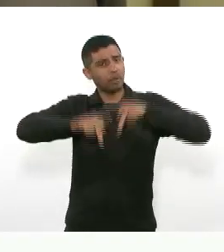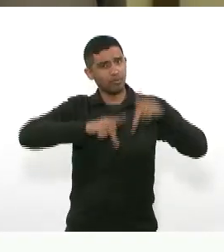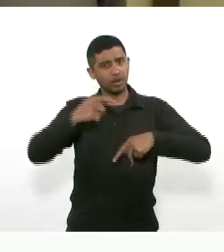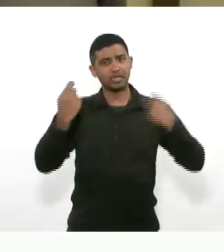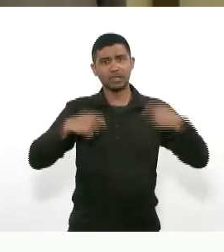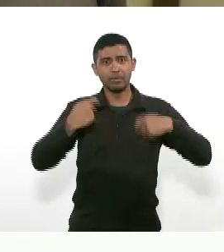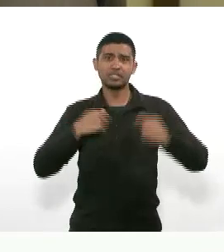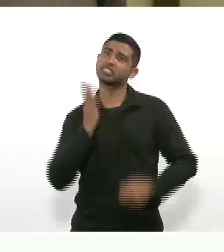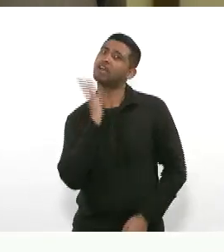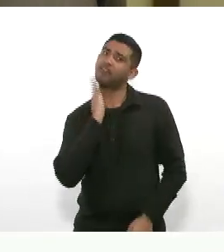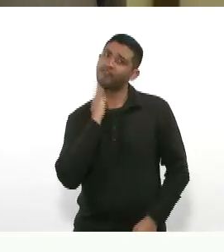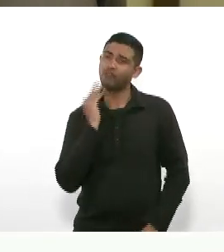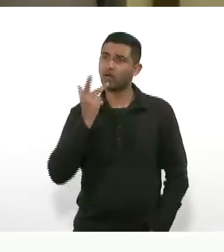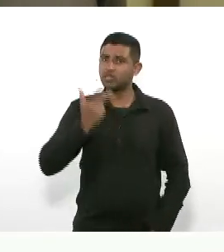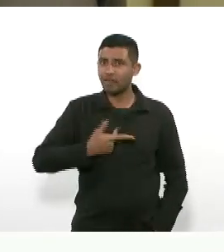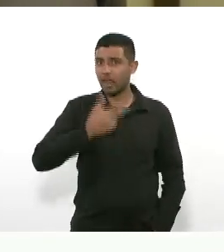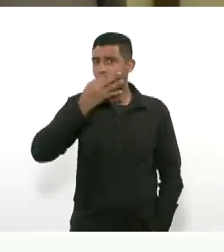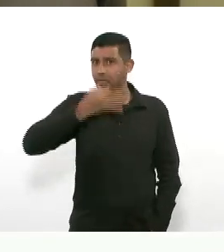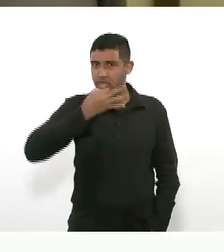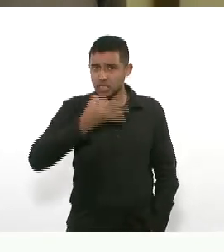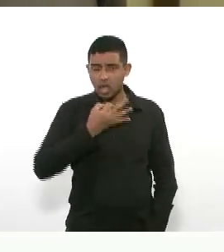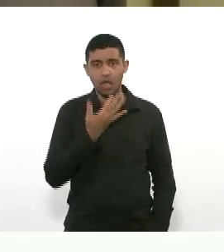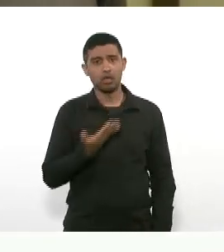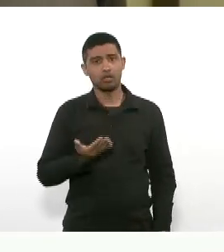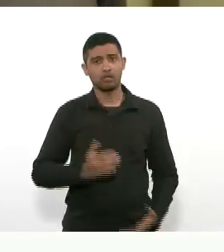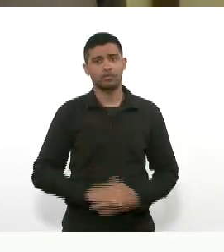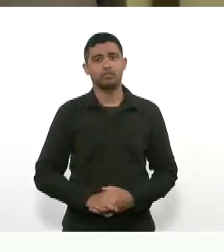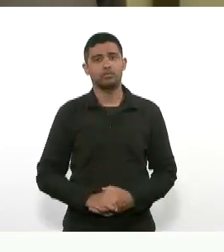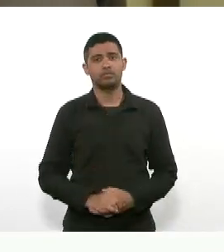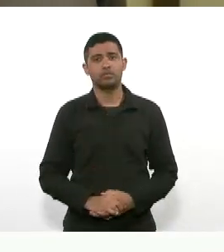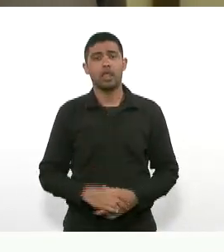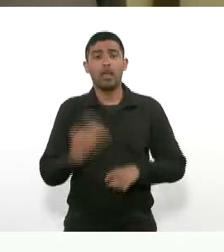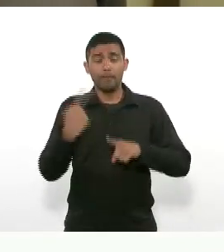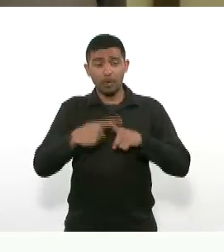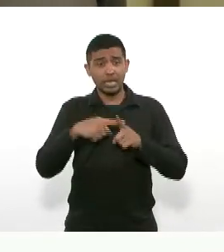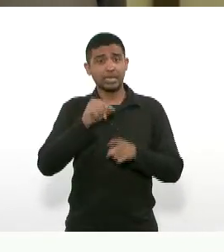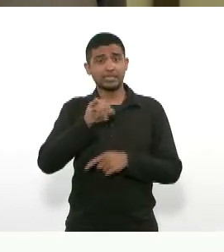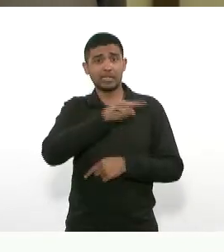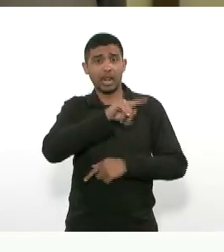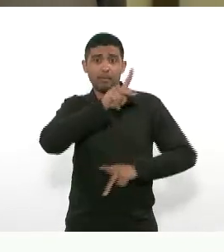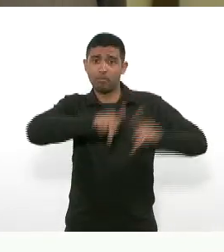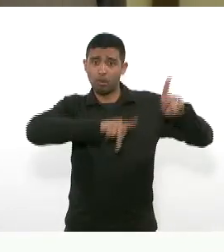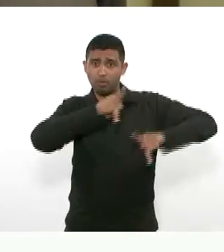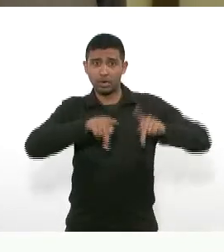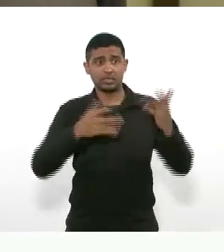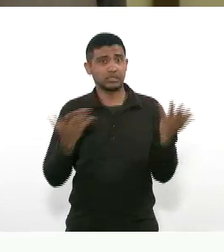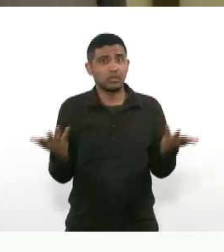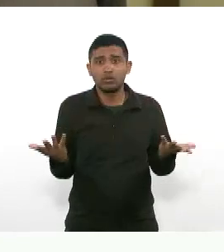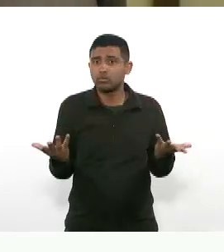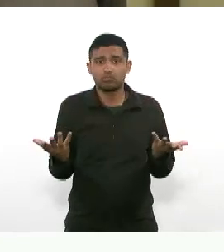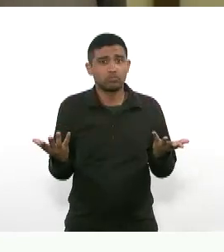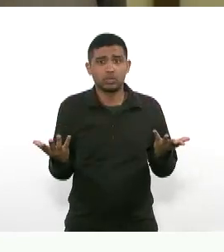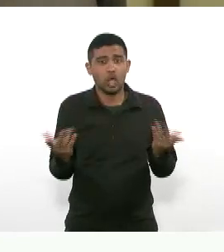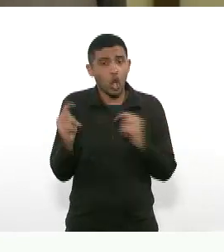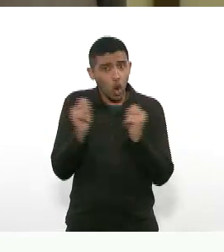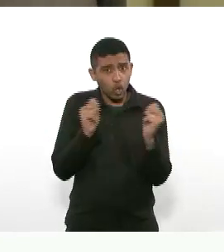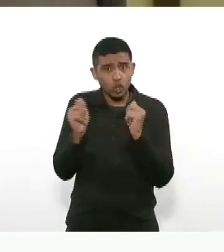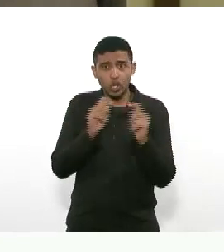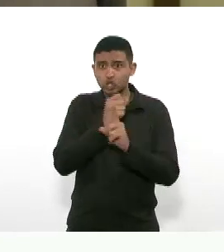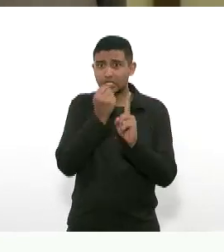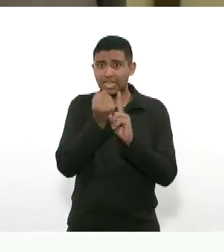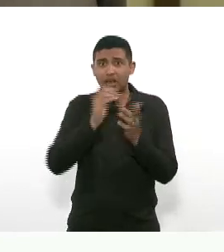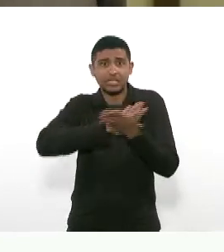ter voz. O Emanuel bem colocou isso, né? Porque se ela não tiver também um elemento de controle social,